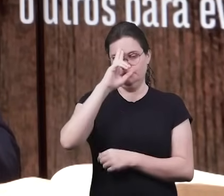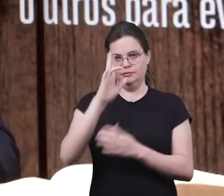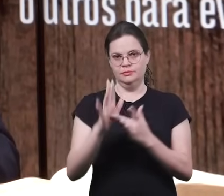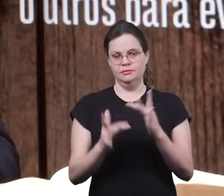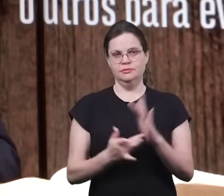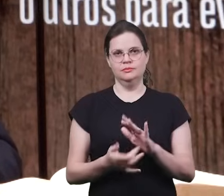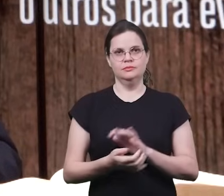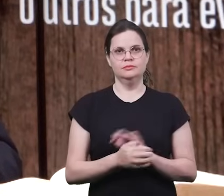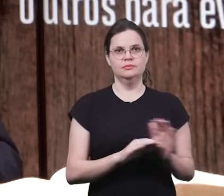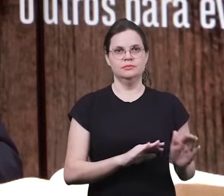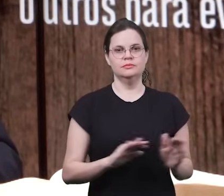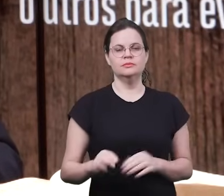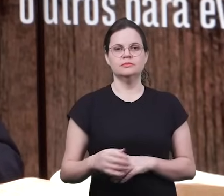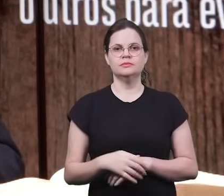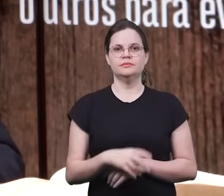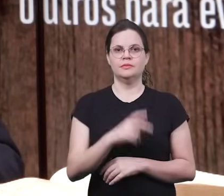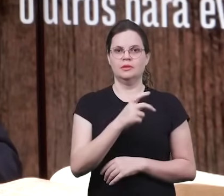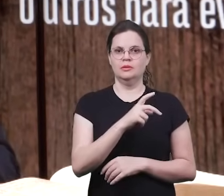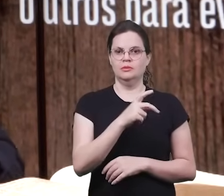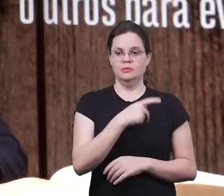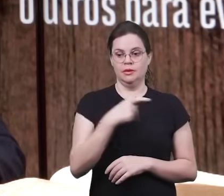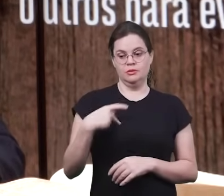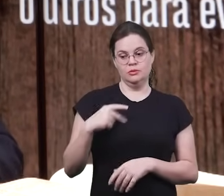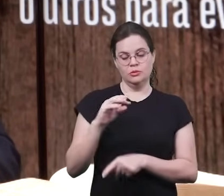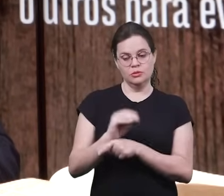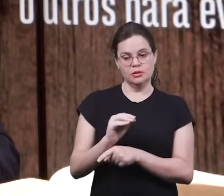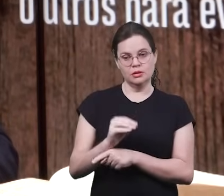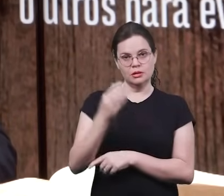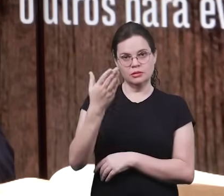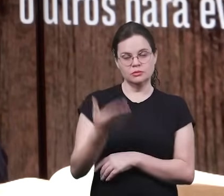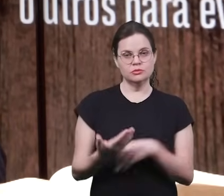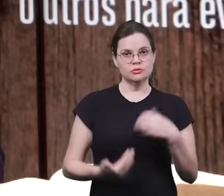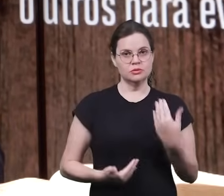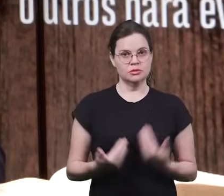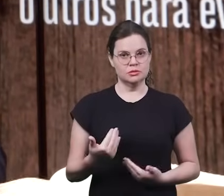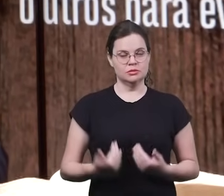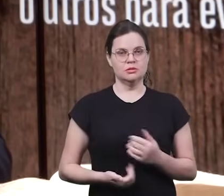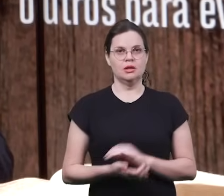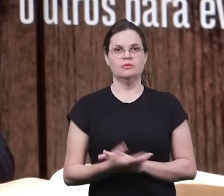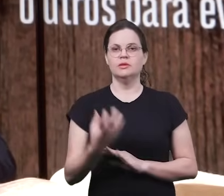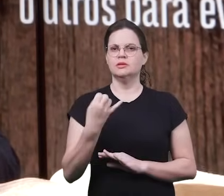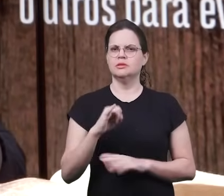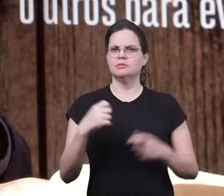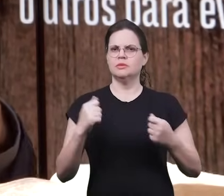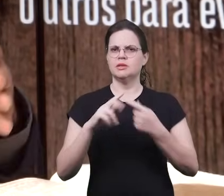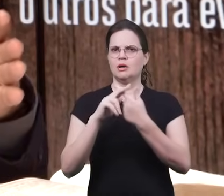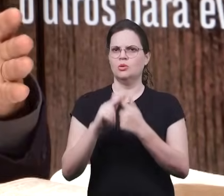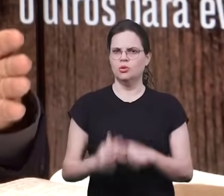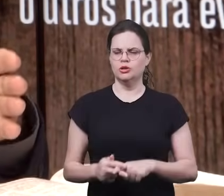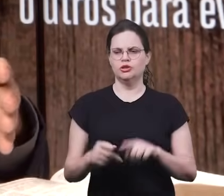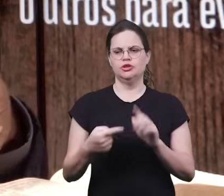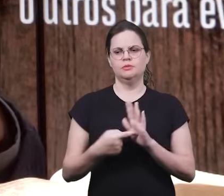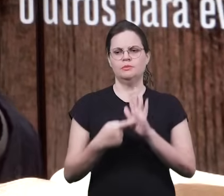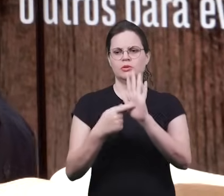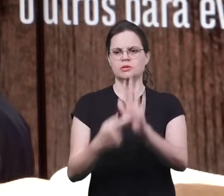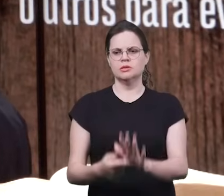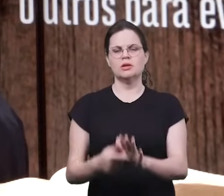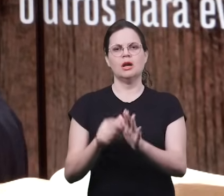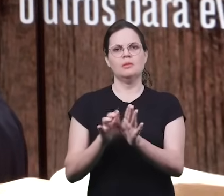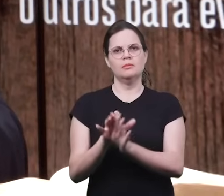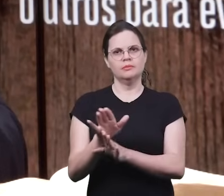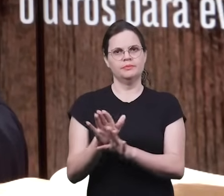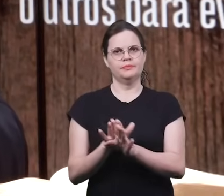o pastor em relação ao seu rebanho, né? Então, ele se precisar de corrigir, mostrar o caminho,